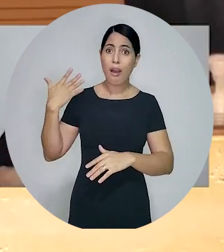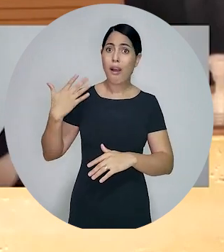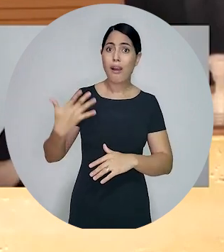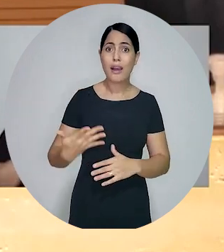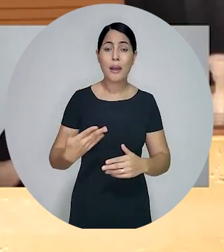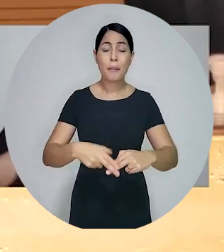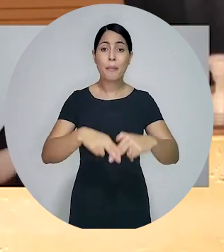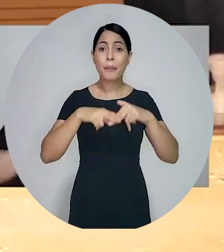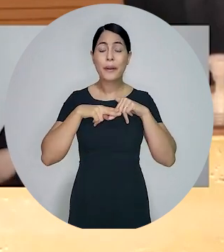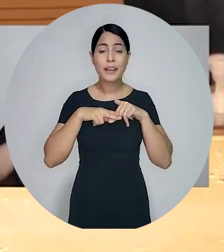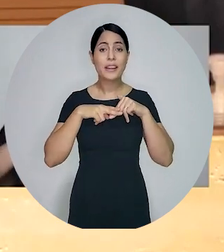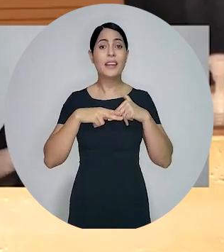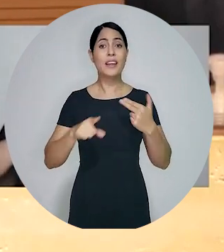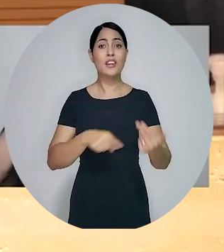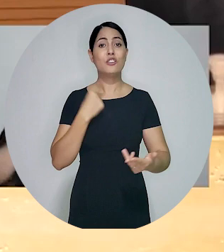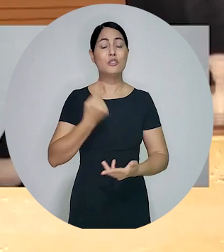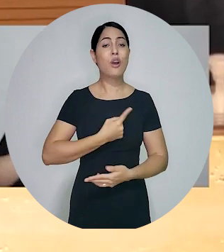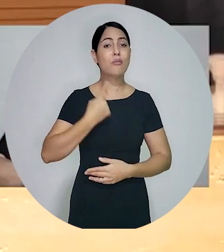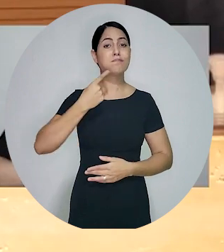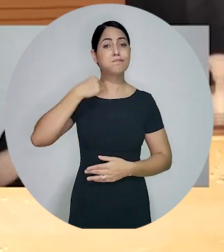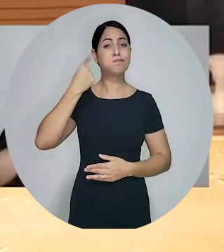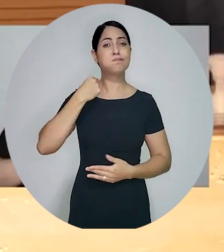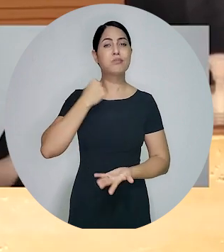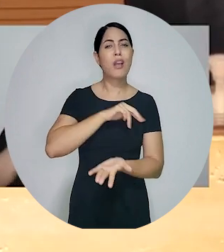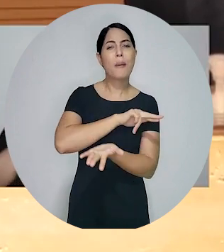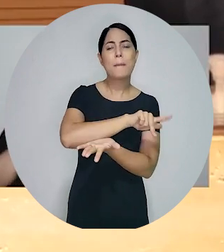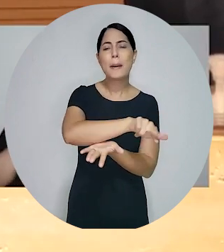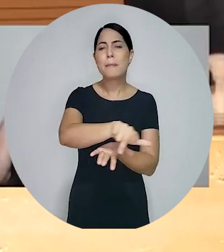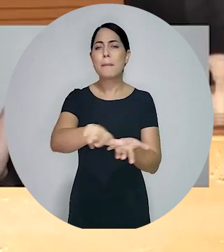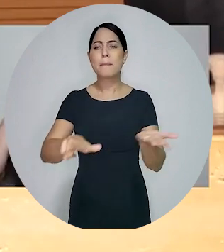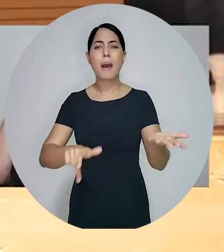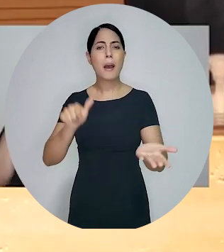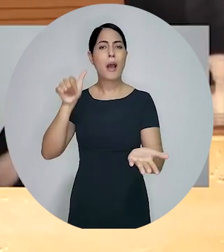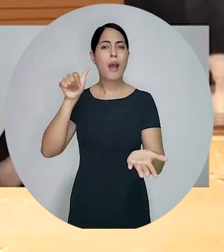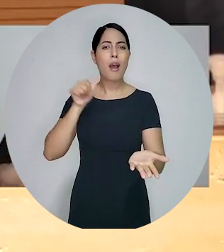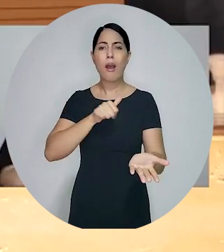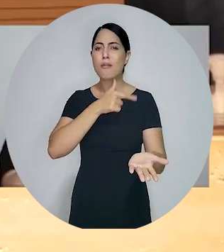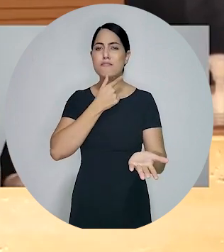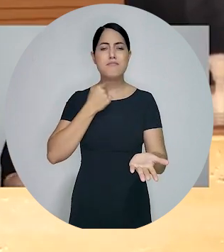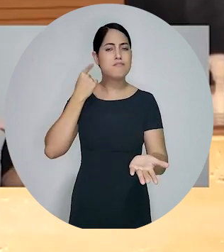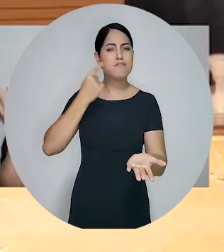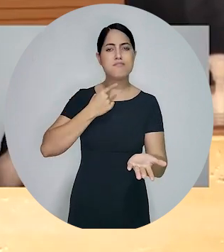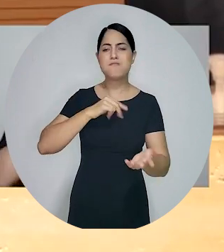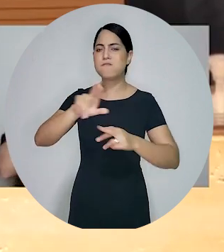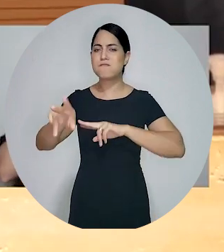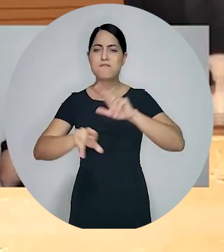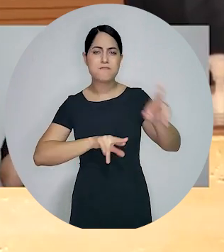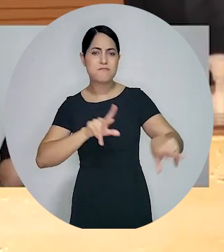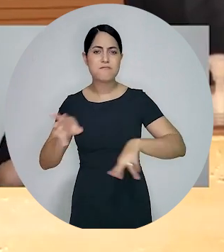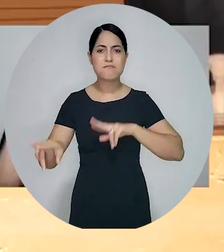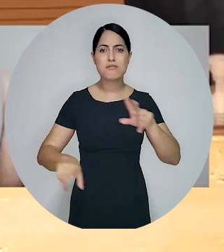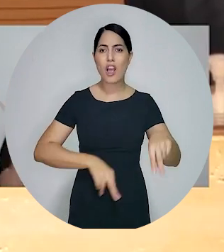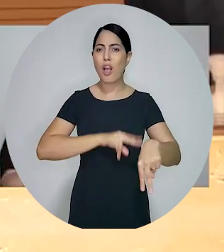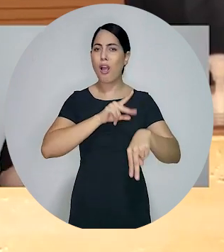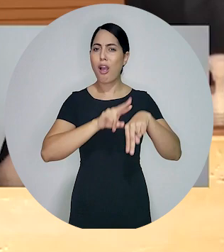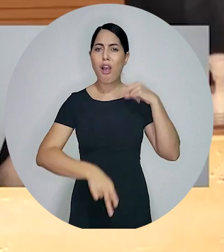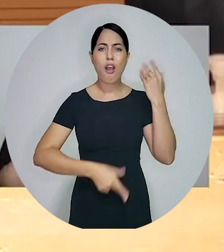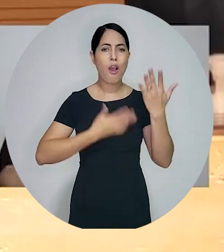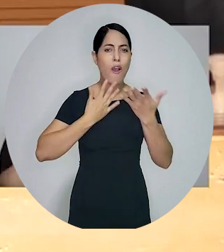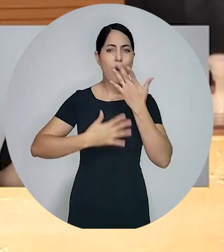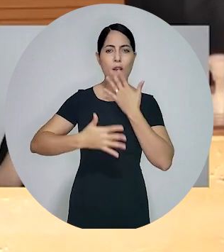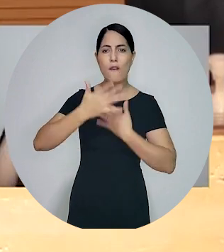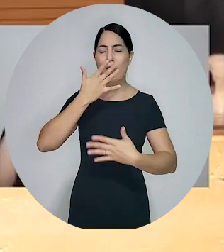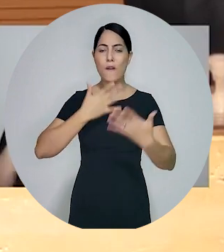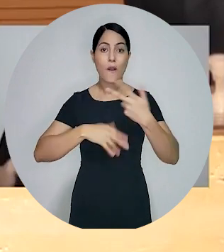tempo em que a nossa advocacia, que é plural, que é múltipla, que tem todas as cores, que tem todos os